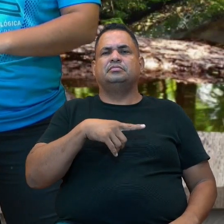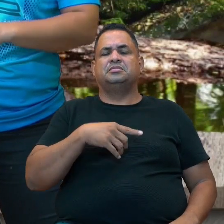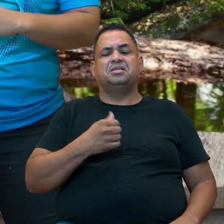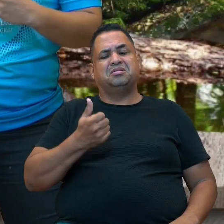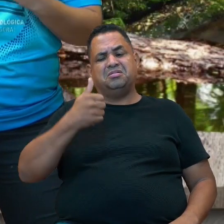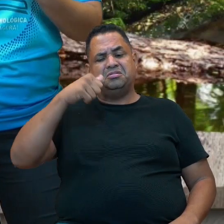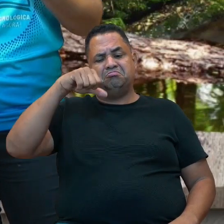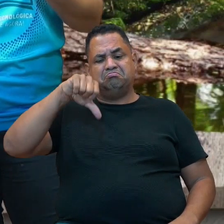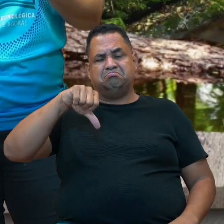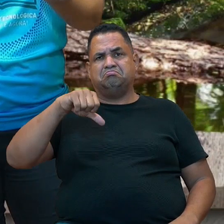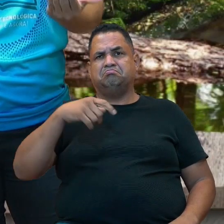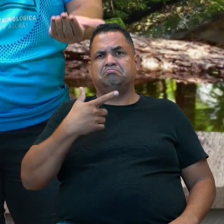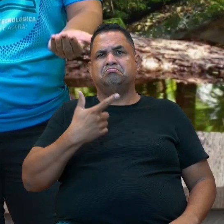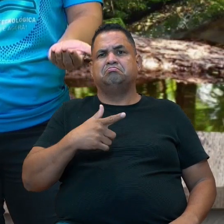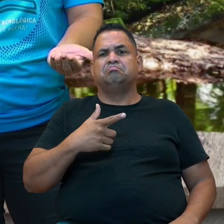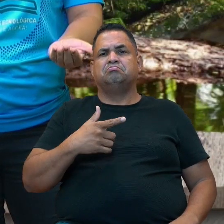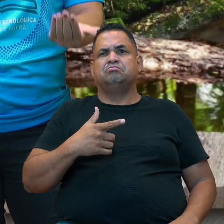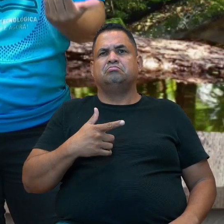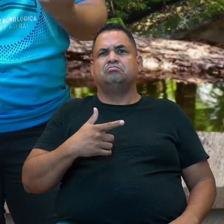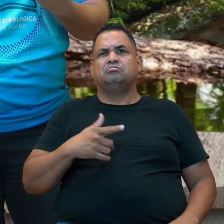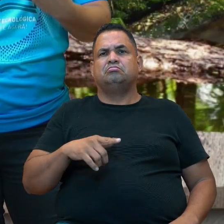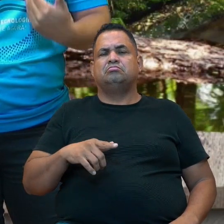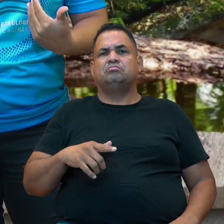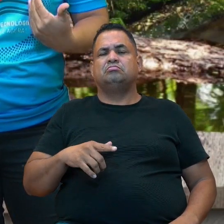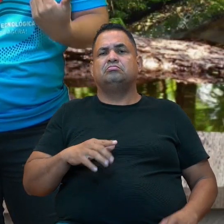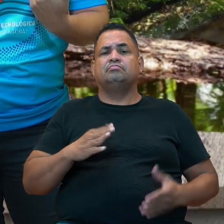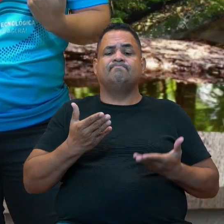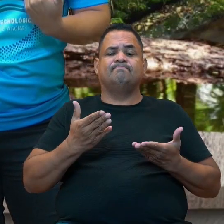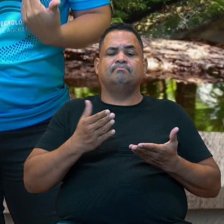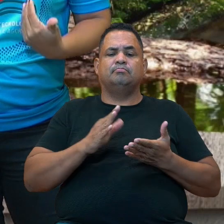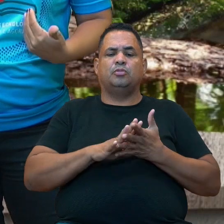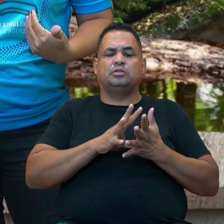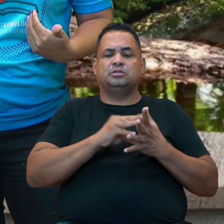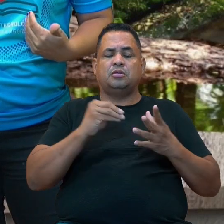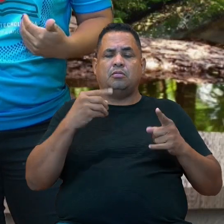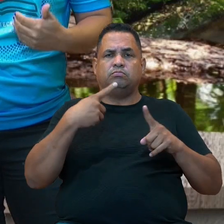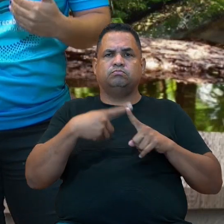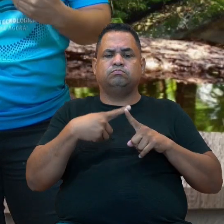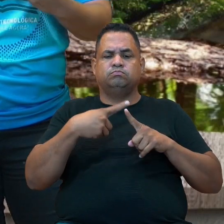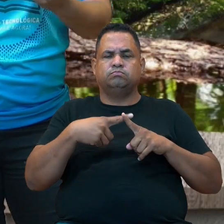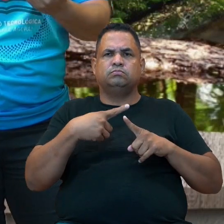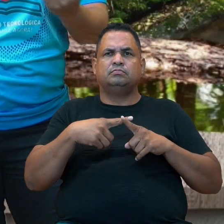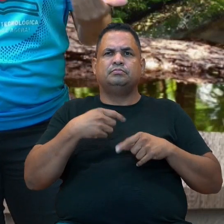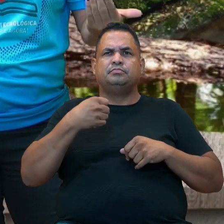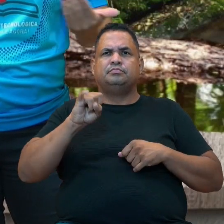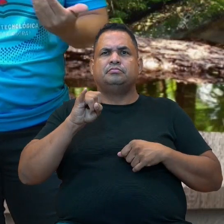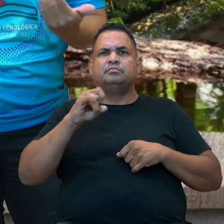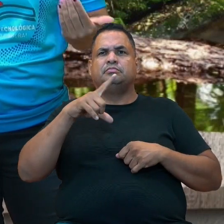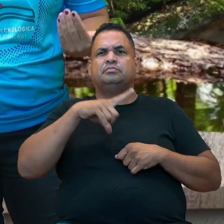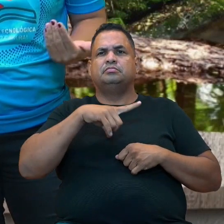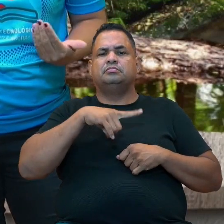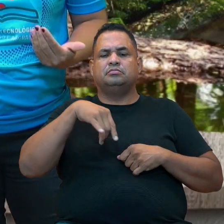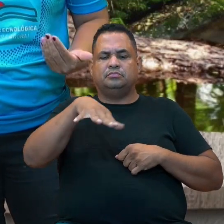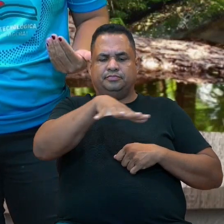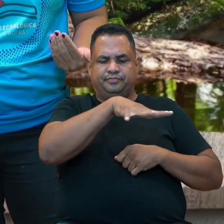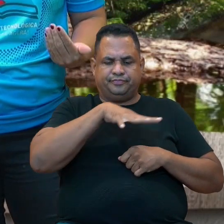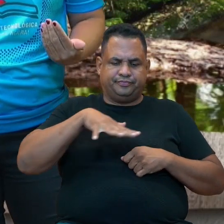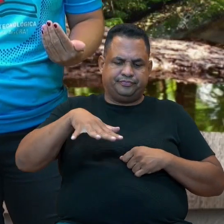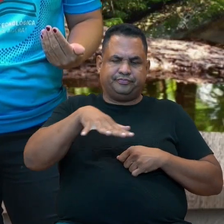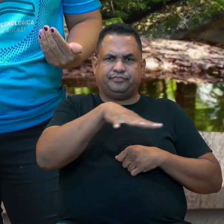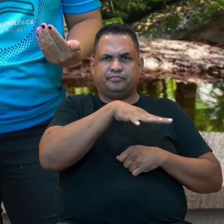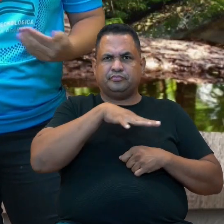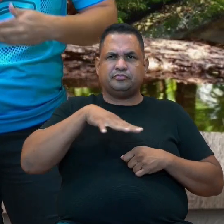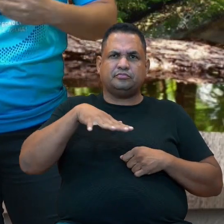desvantagens. A ausência dessa variabilidade genética, porque elas são clones, faz com que, se houver no ambiente onde